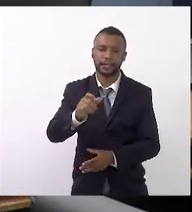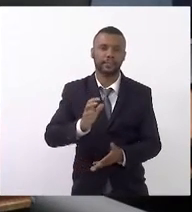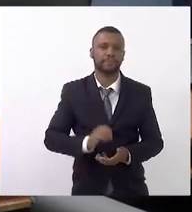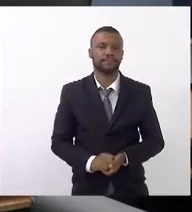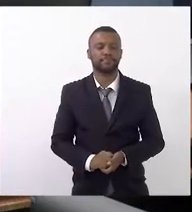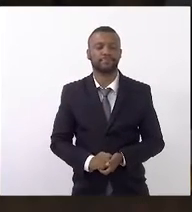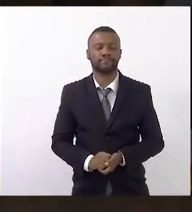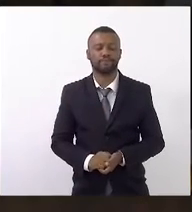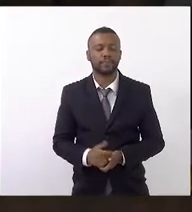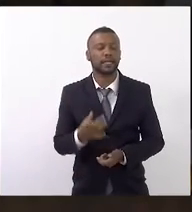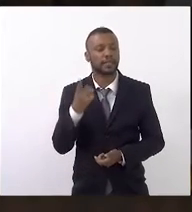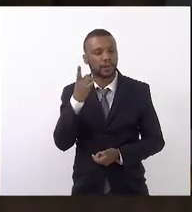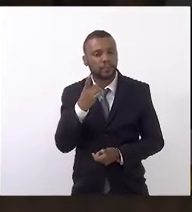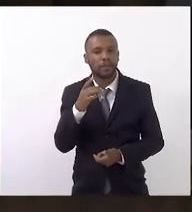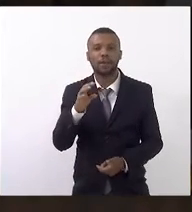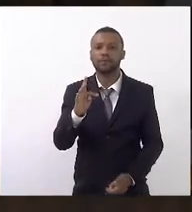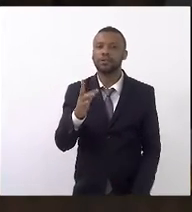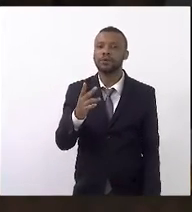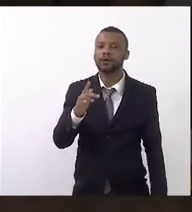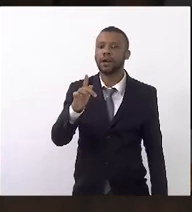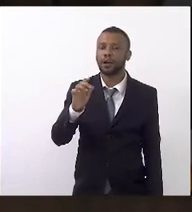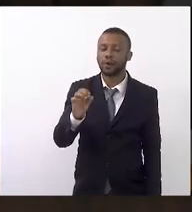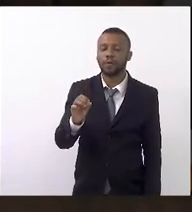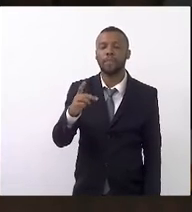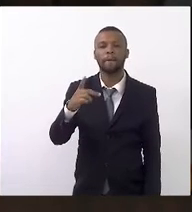Deputado Tiago Pampolha. Vota sim.